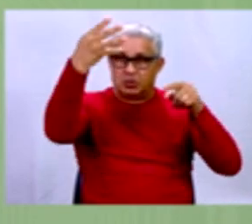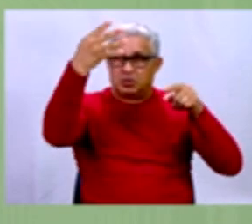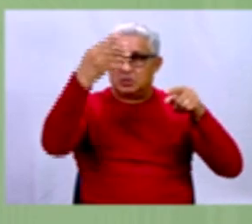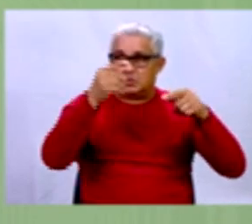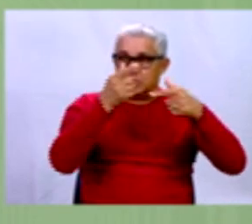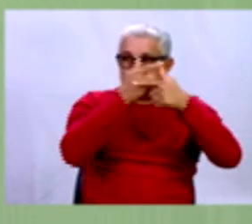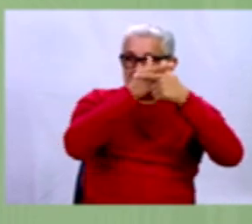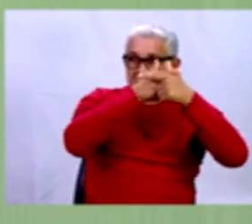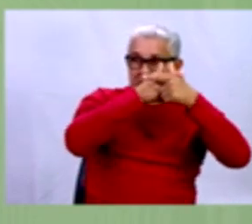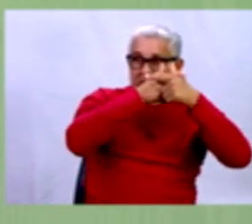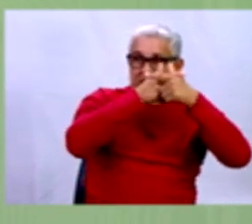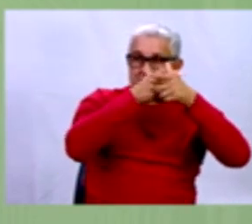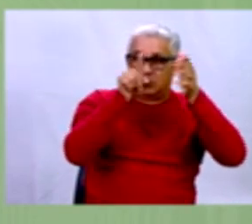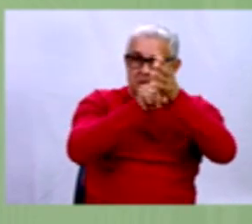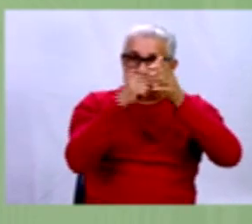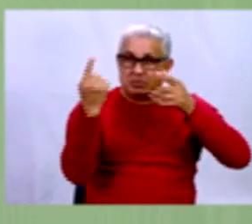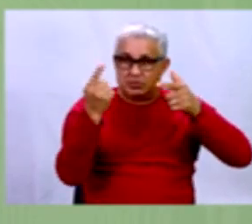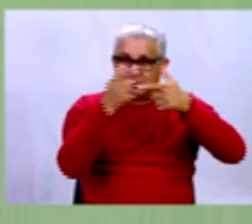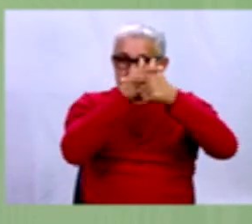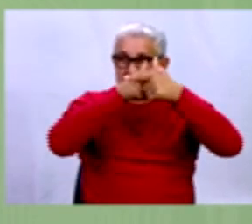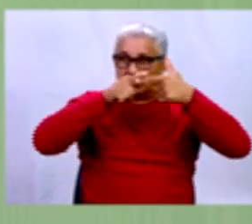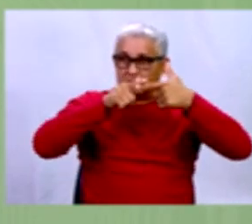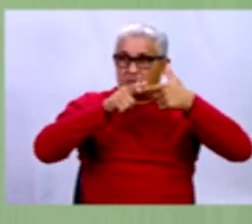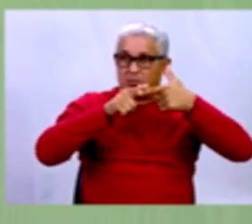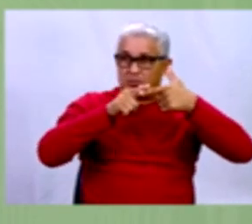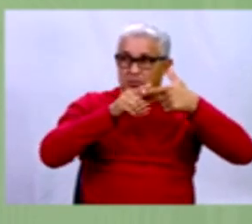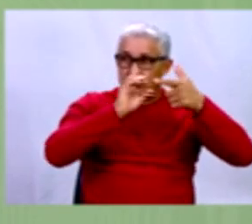1 sobre 0,1.